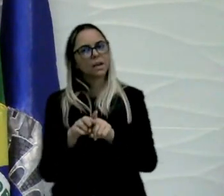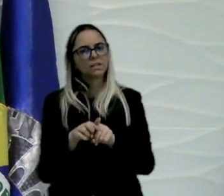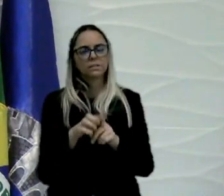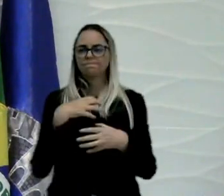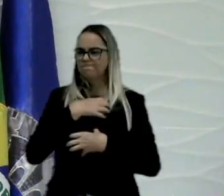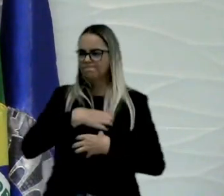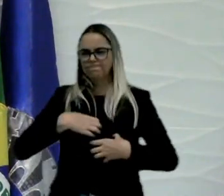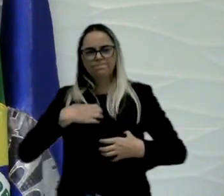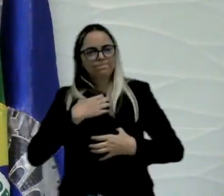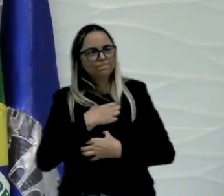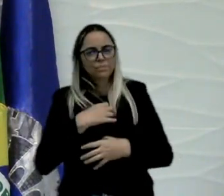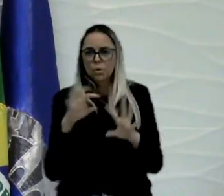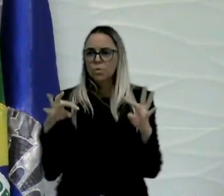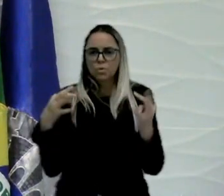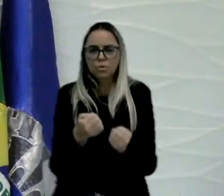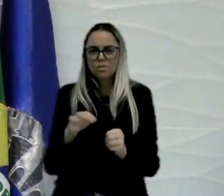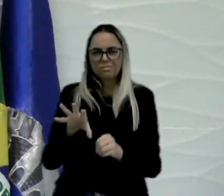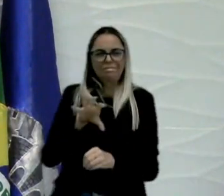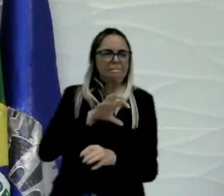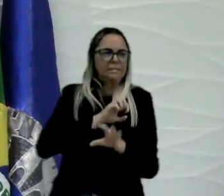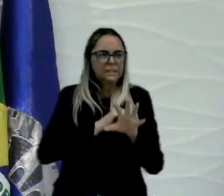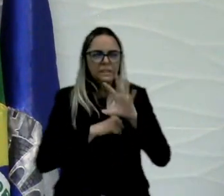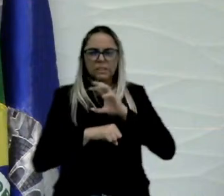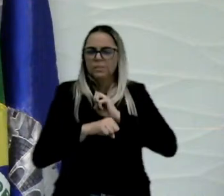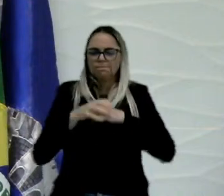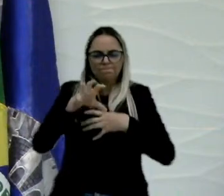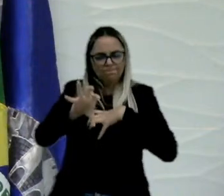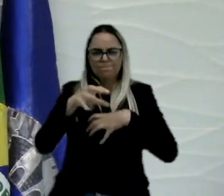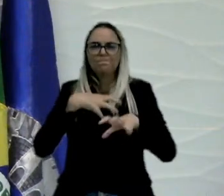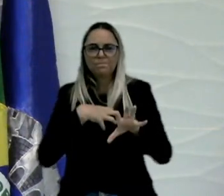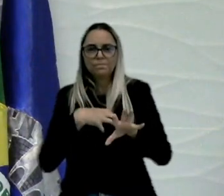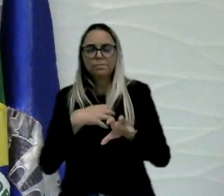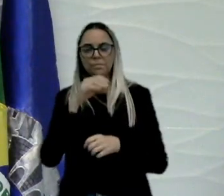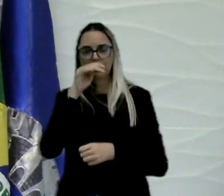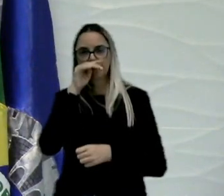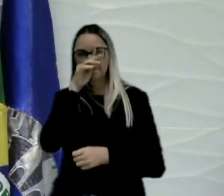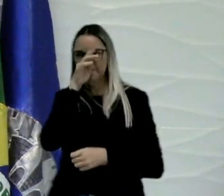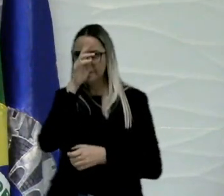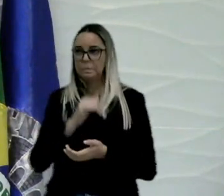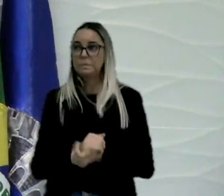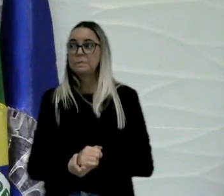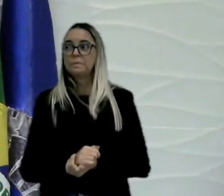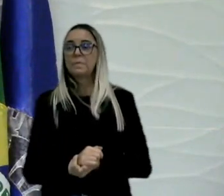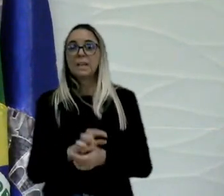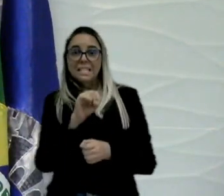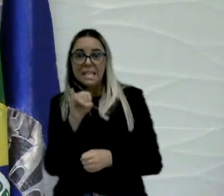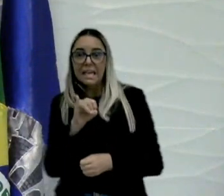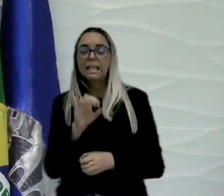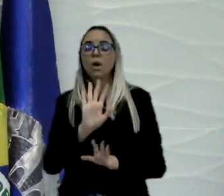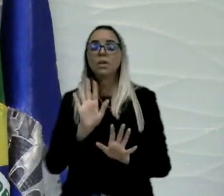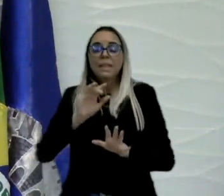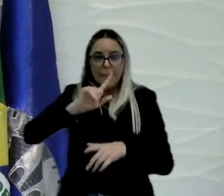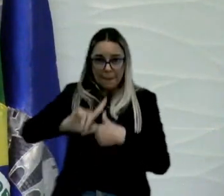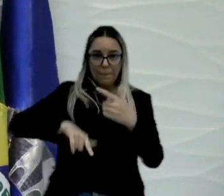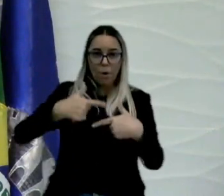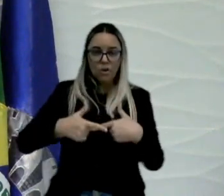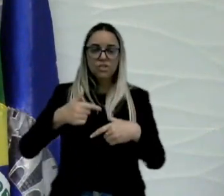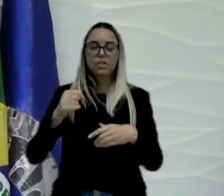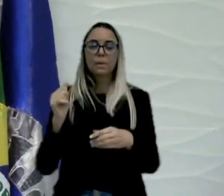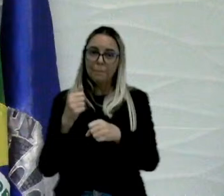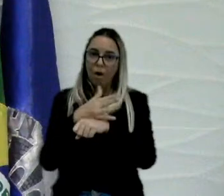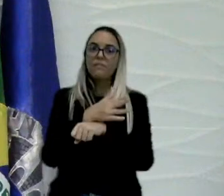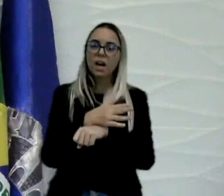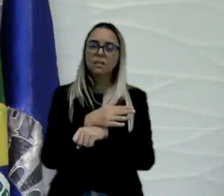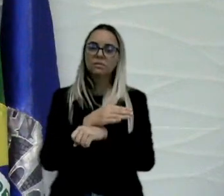vem em defesa de todos os nossos munícipes quero também pedir que Após a aprovação desse desse voto de repúdio seja